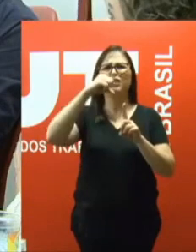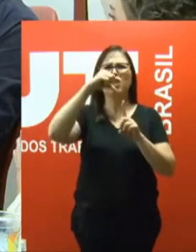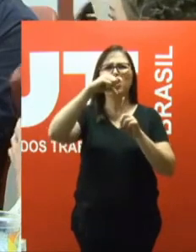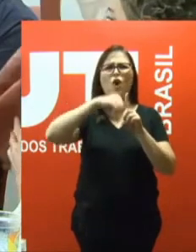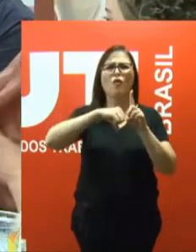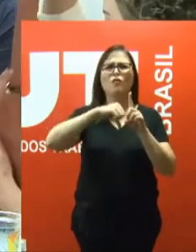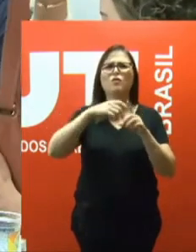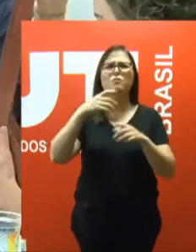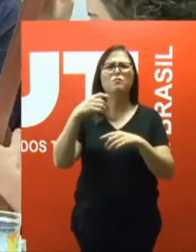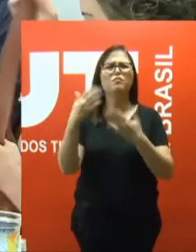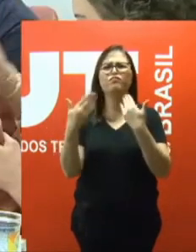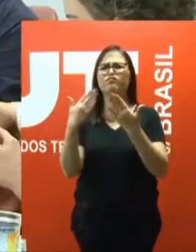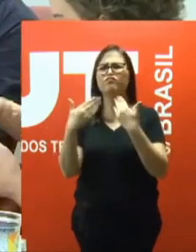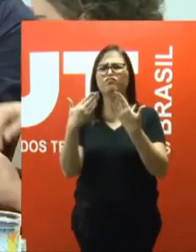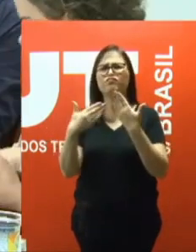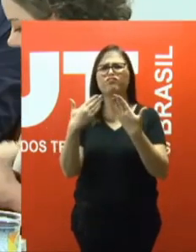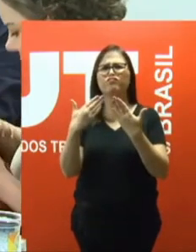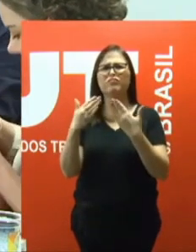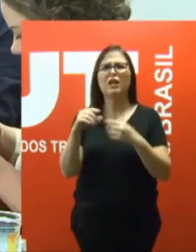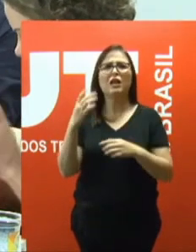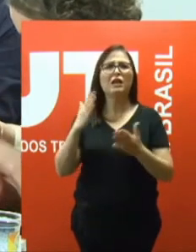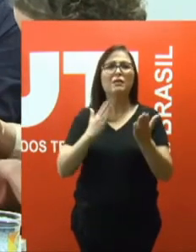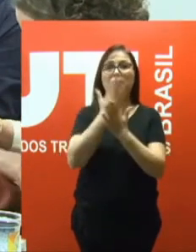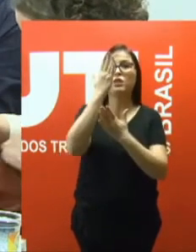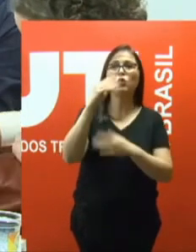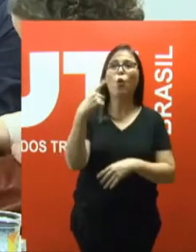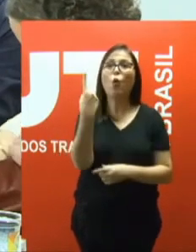voto, porque um cara votou errado.